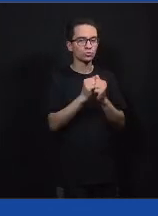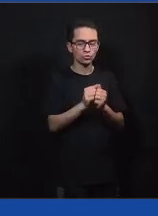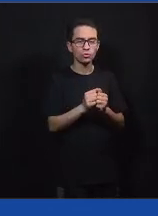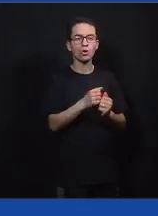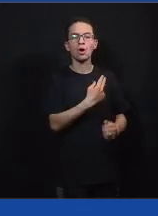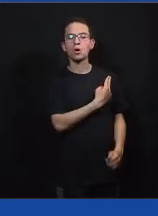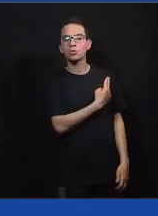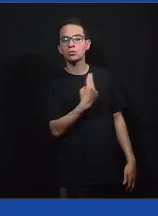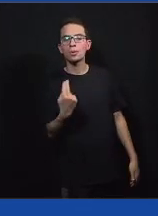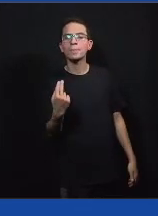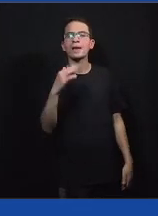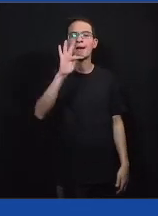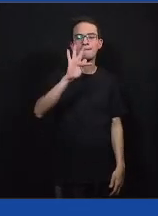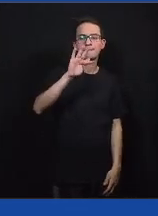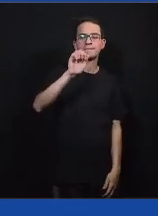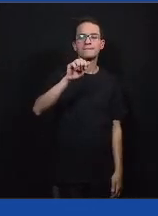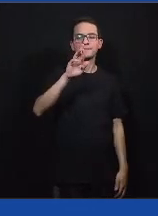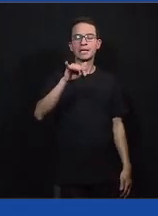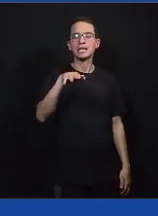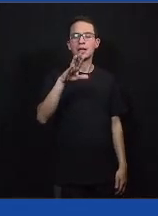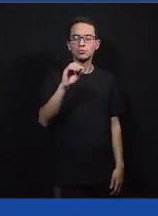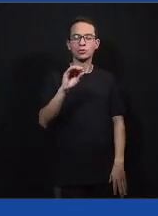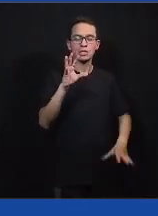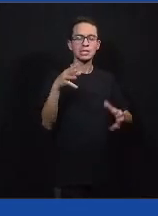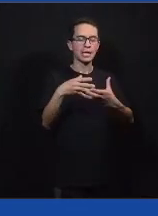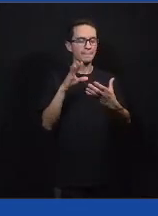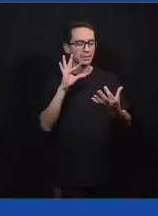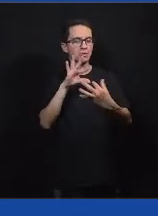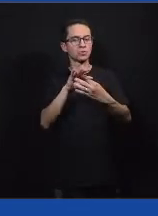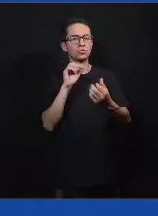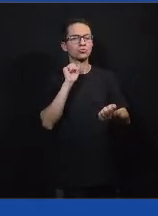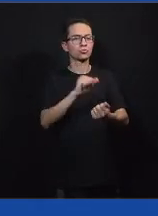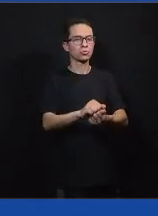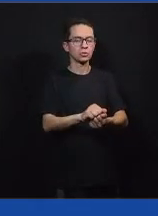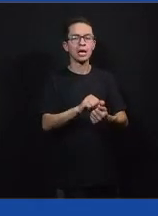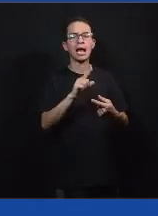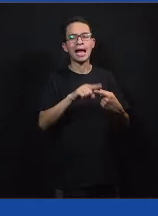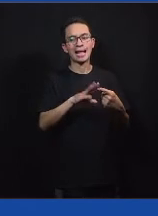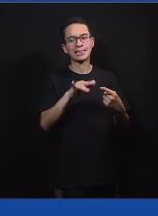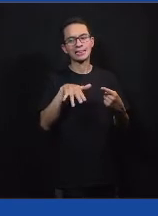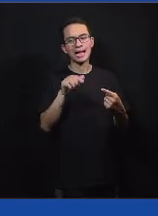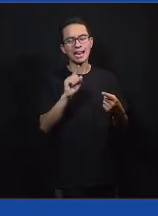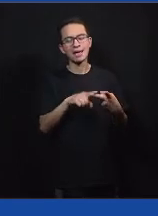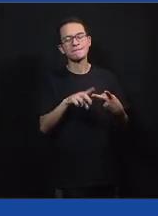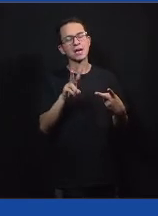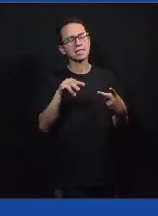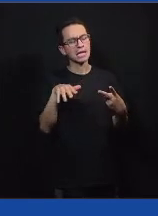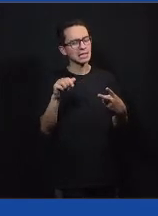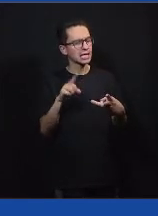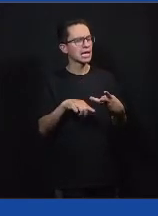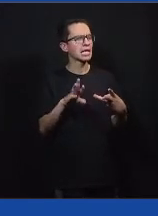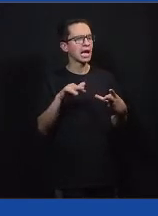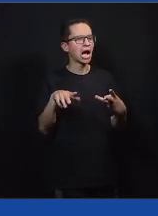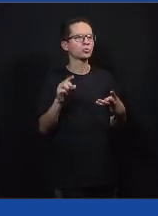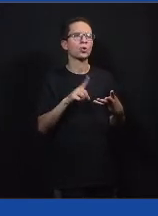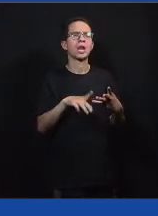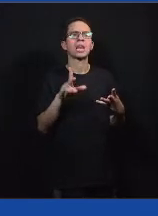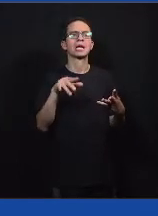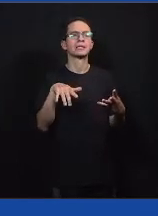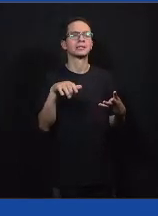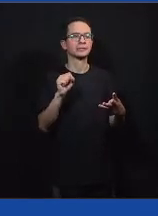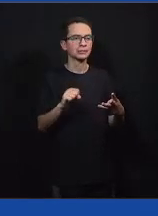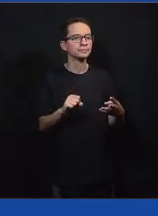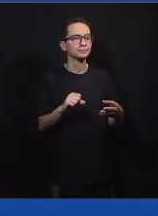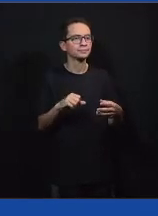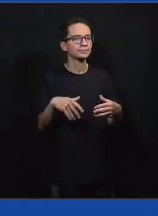supernando faço parte da equipe e aqui nós estamos com adrielly Wanessa Karla Laís é um